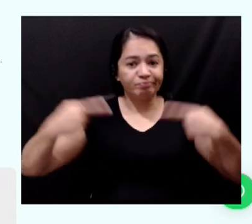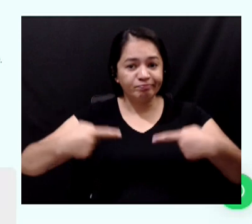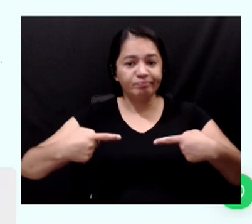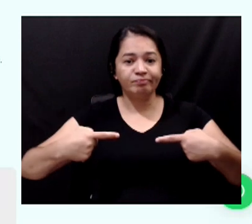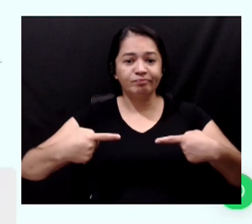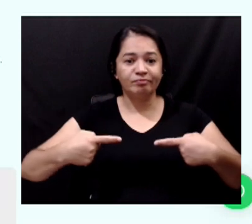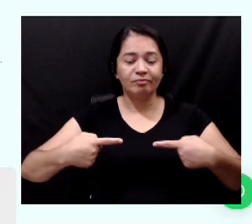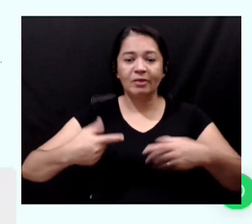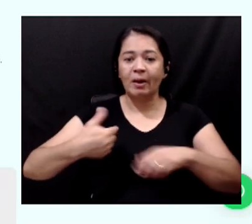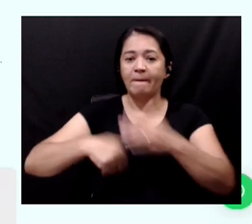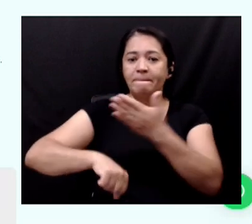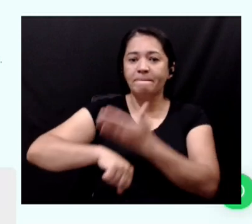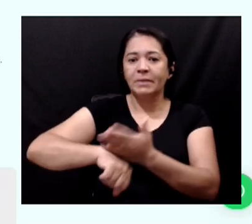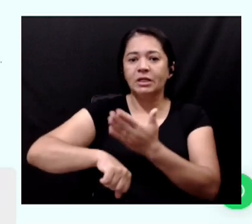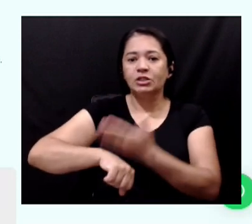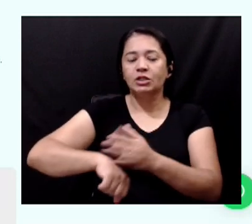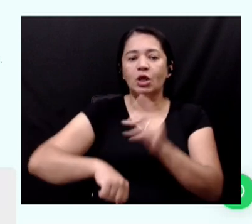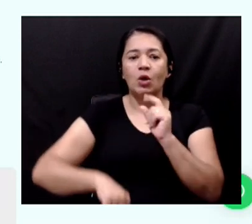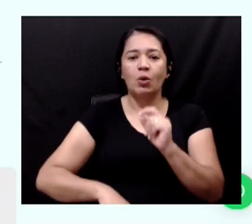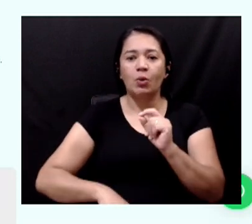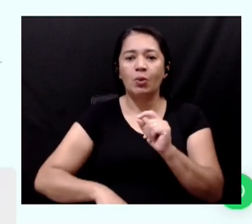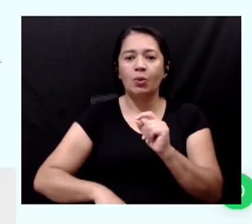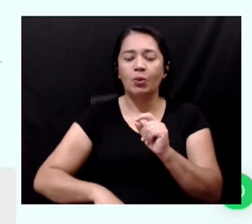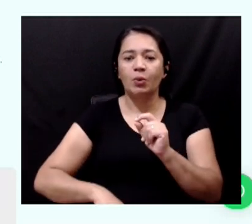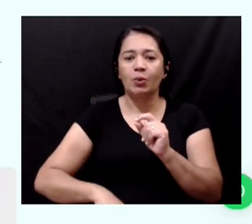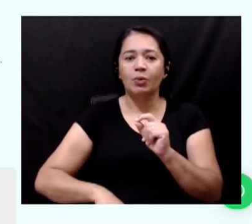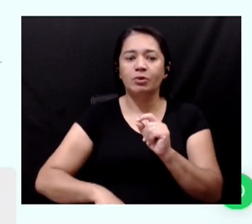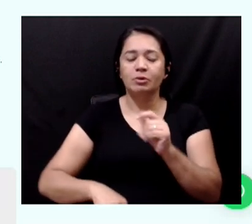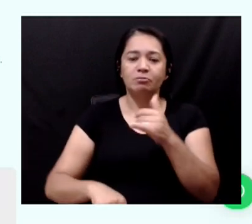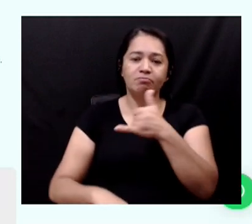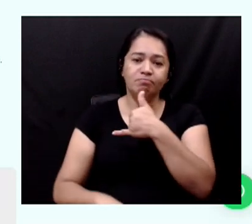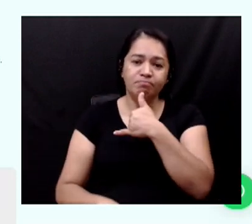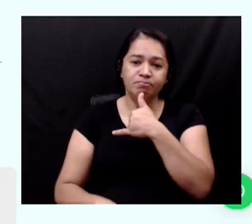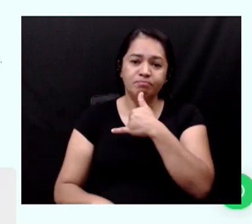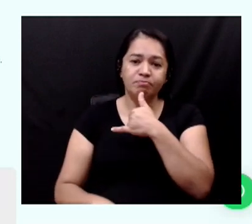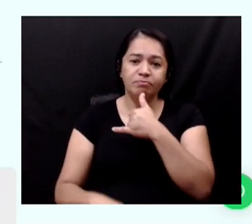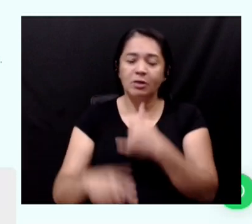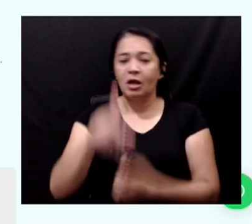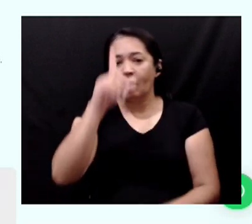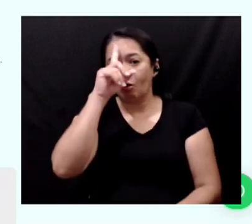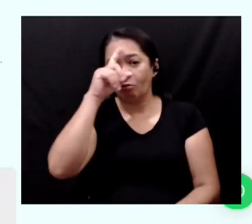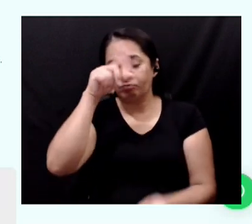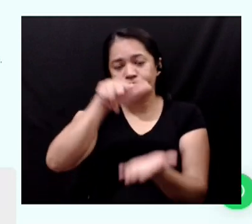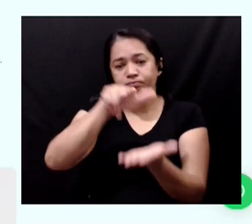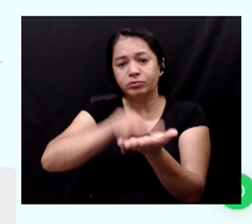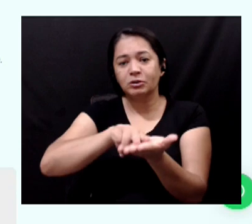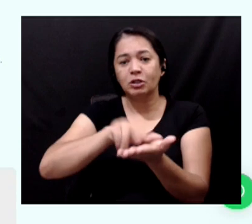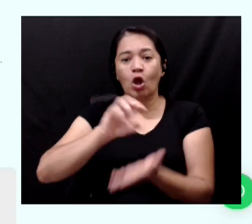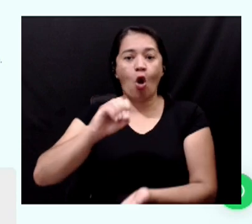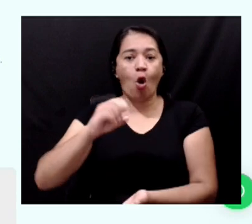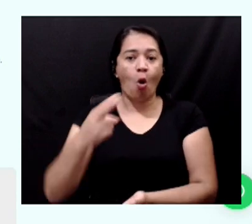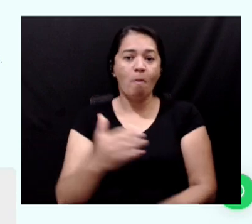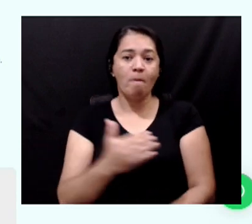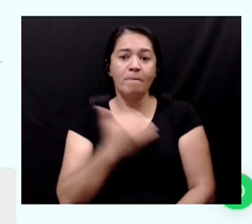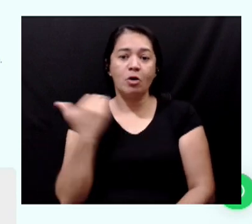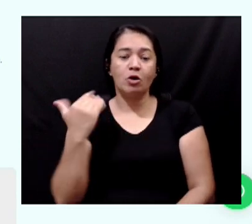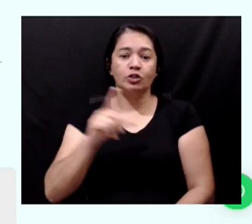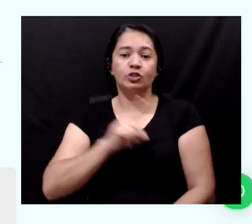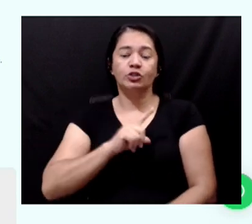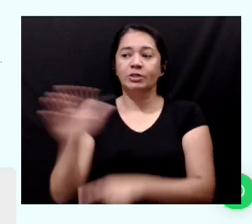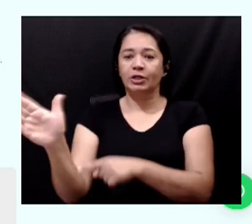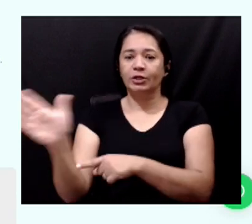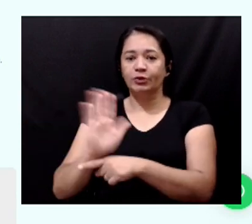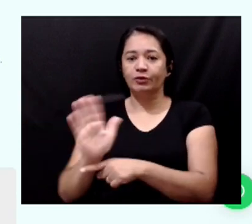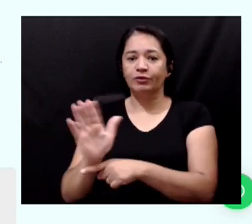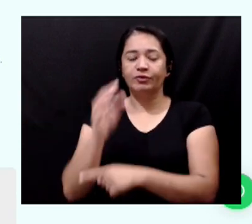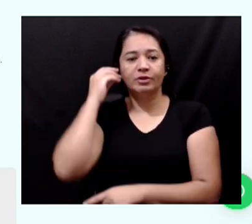que levam aí infelizmente, hospitalizações e mortes. Nós temos um vídeo que foi produzido pelo Instituto